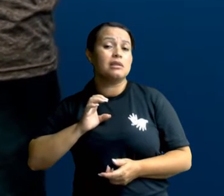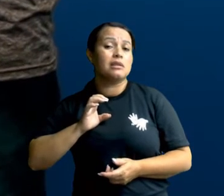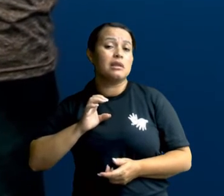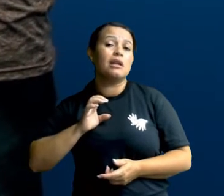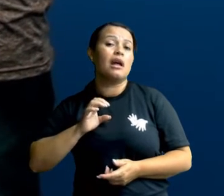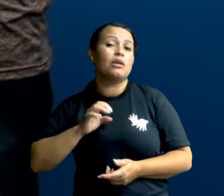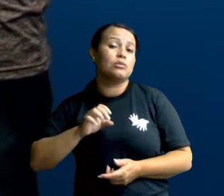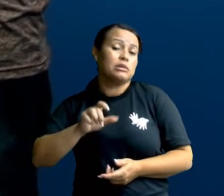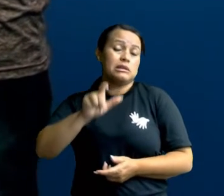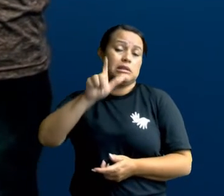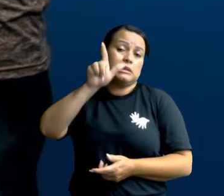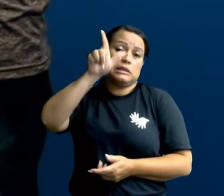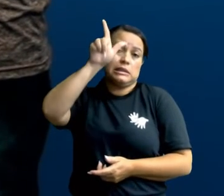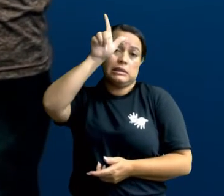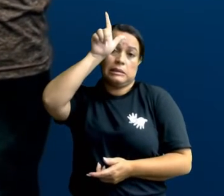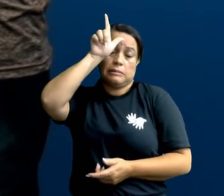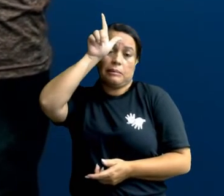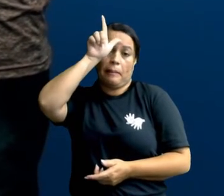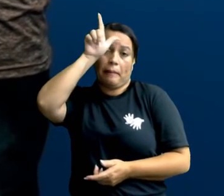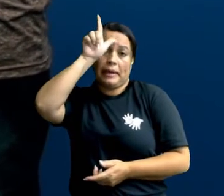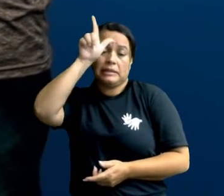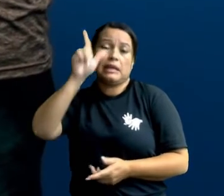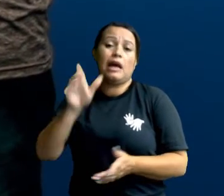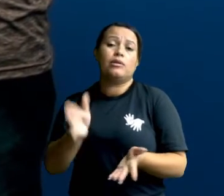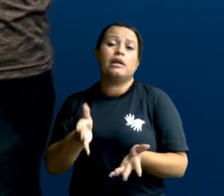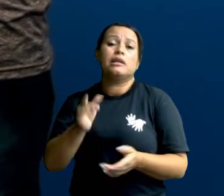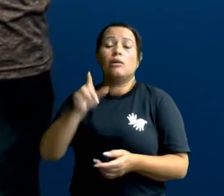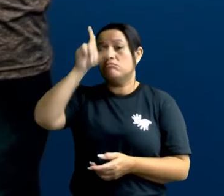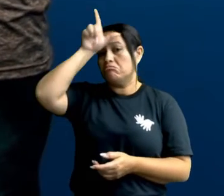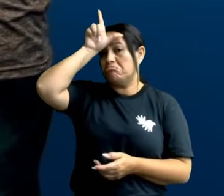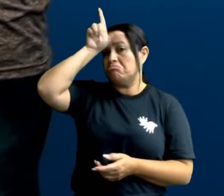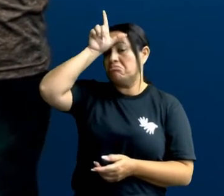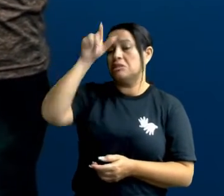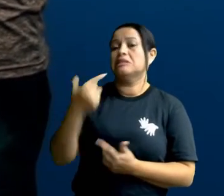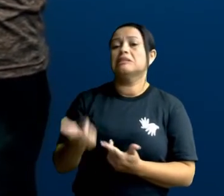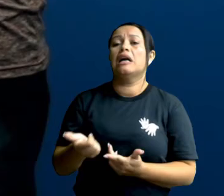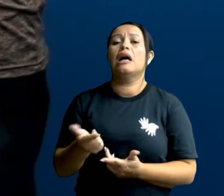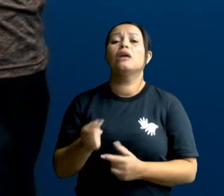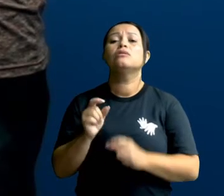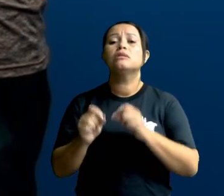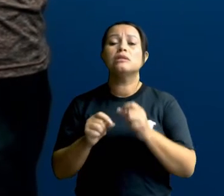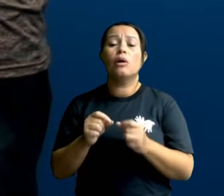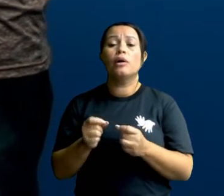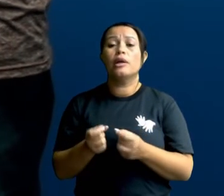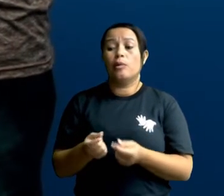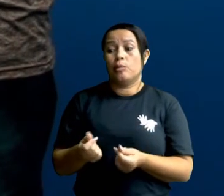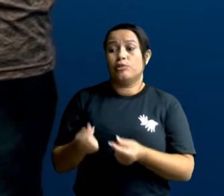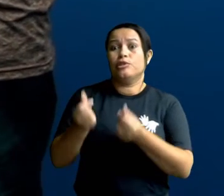uma vez, é o objetivo lucro. E